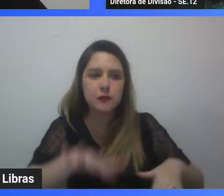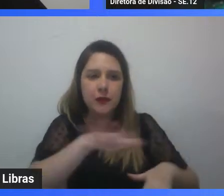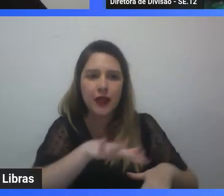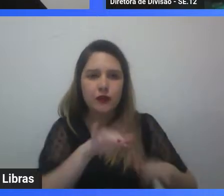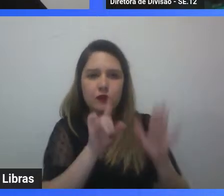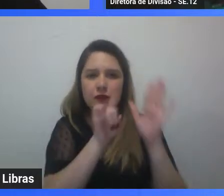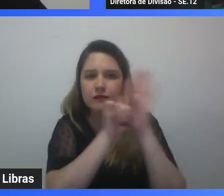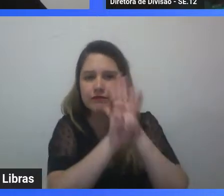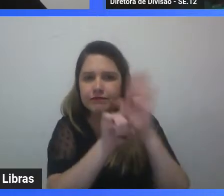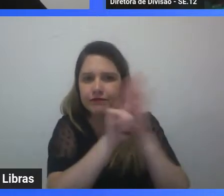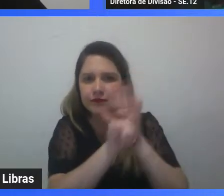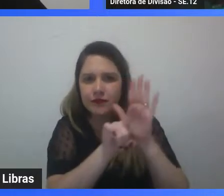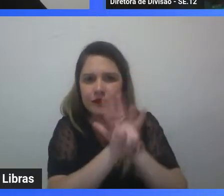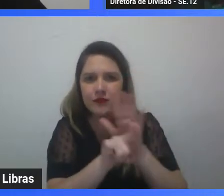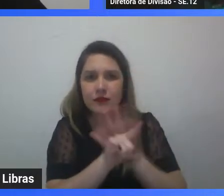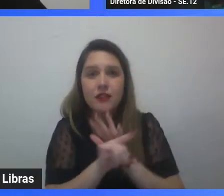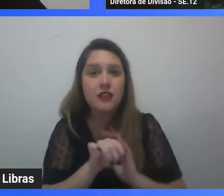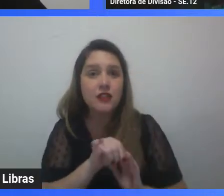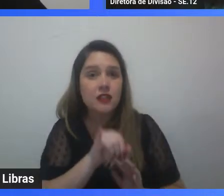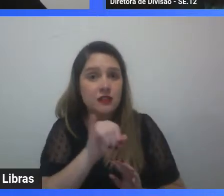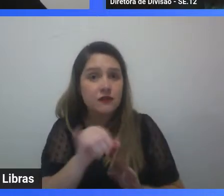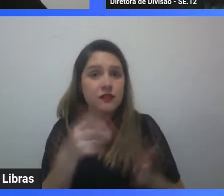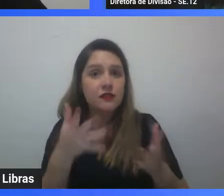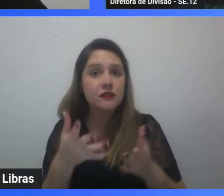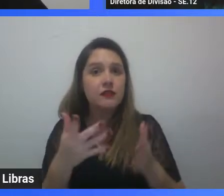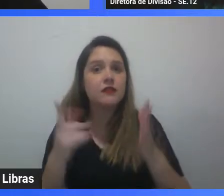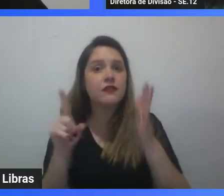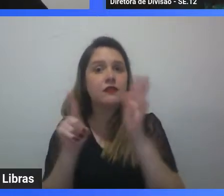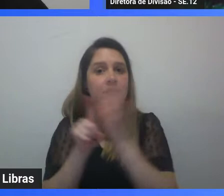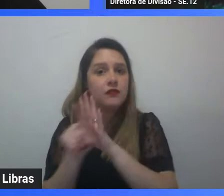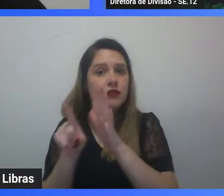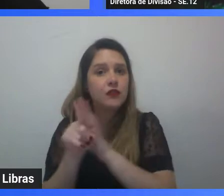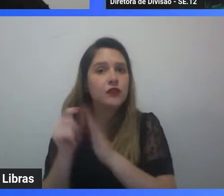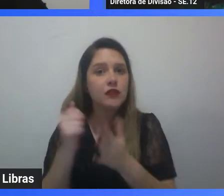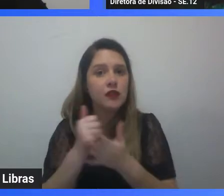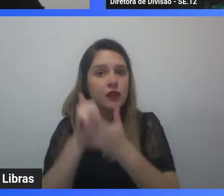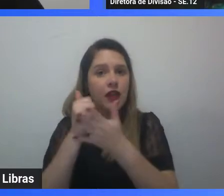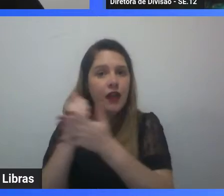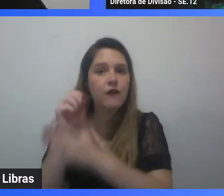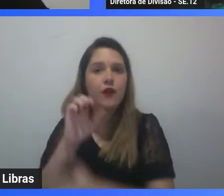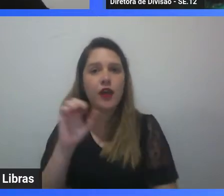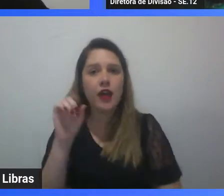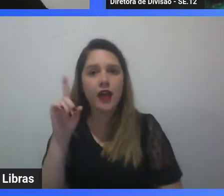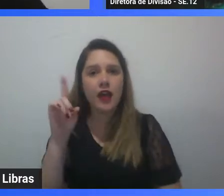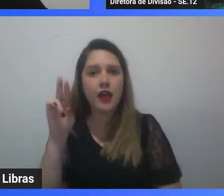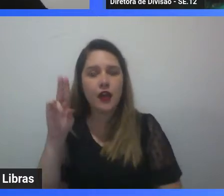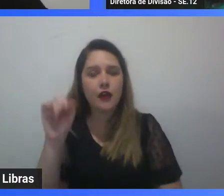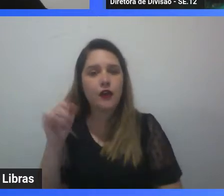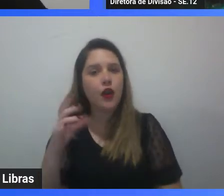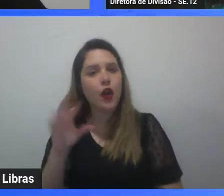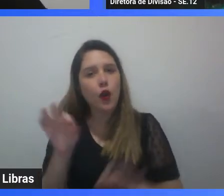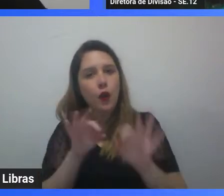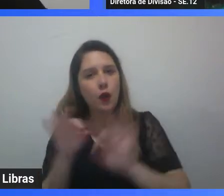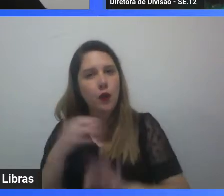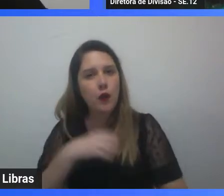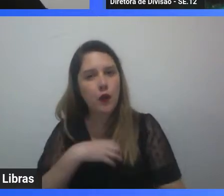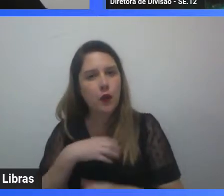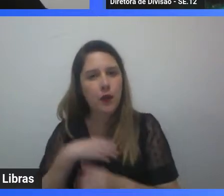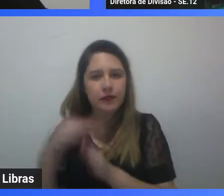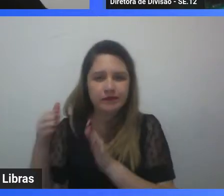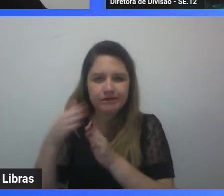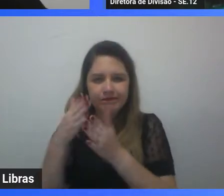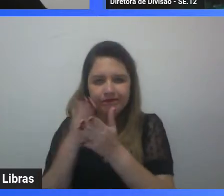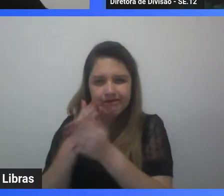caso, acrescentem ali suas perguntas que a gente leva até o Eduardo e arruma um jeito de encaminhar para vocês